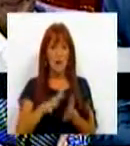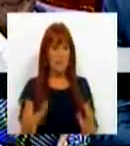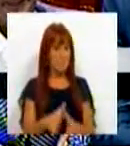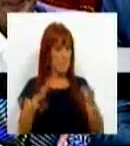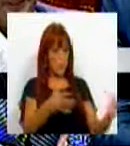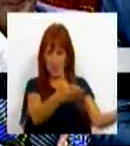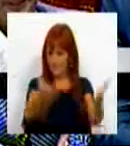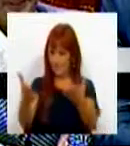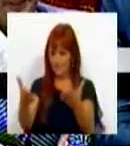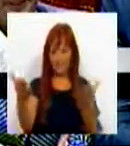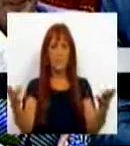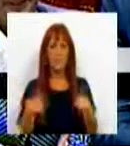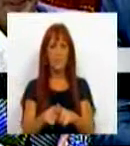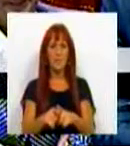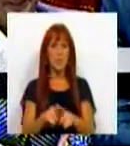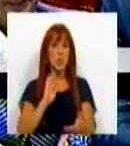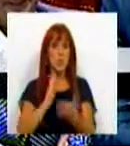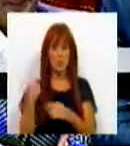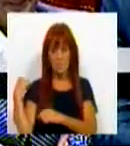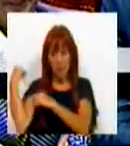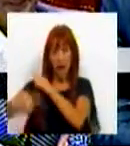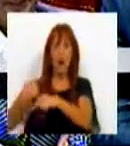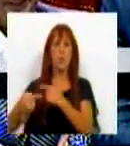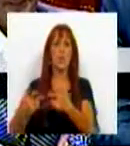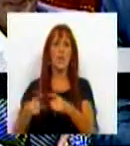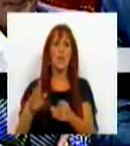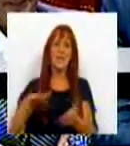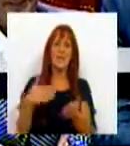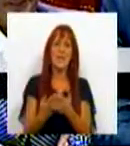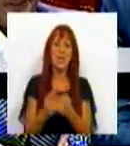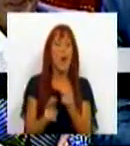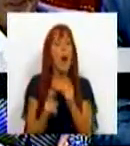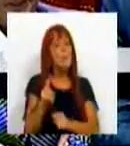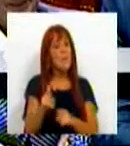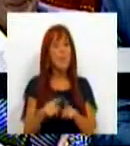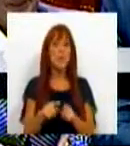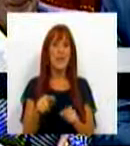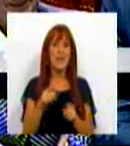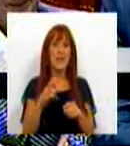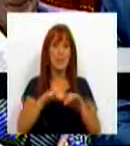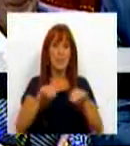maioria que, no último ano, aumentou os